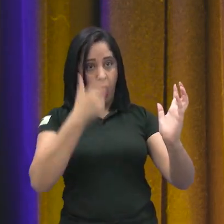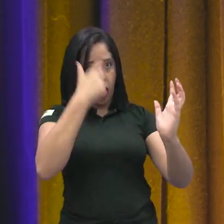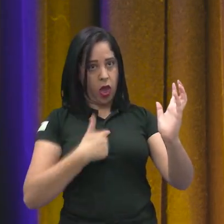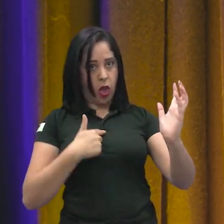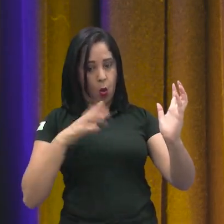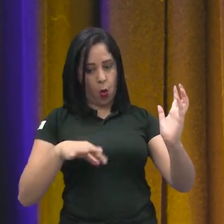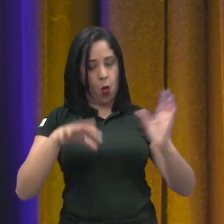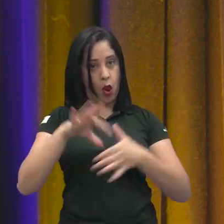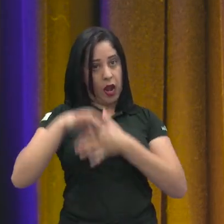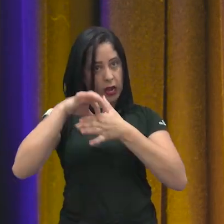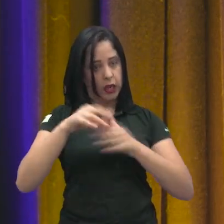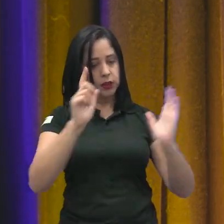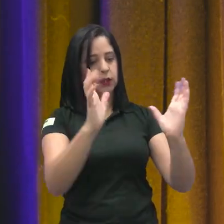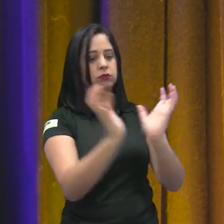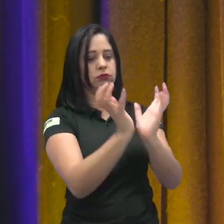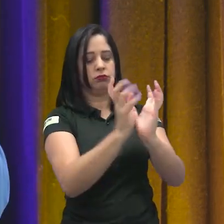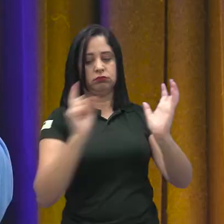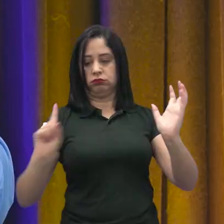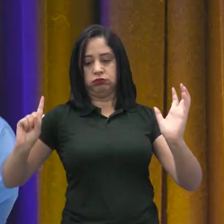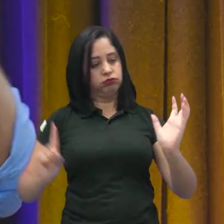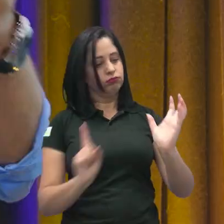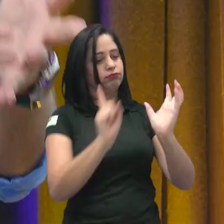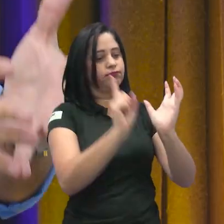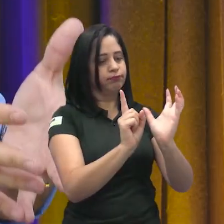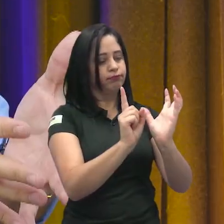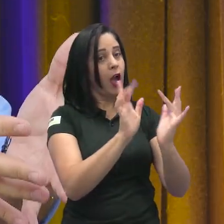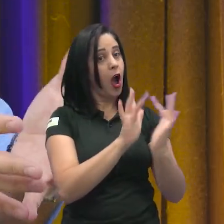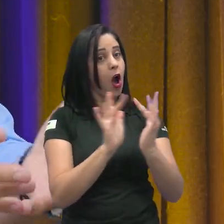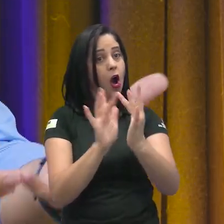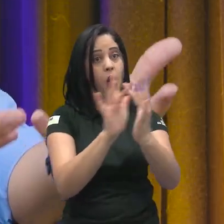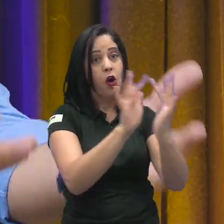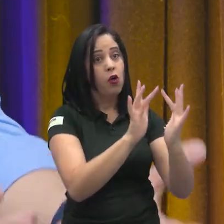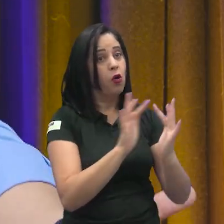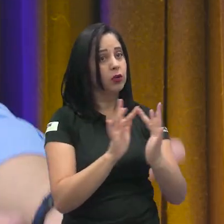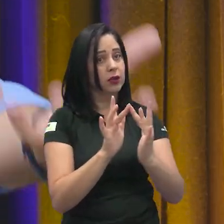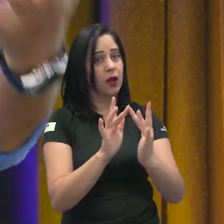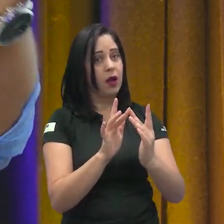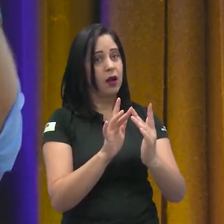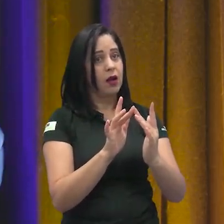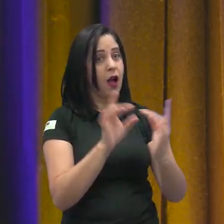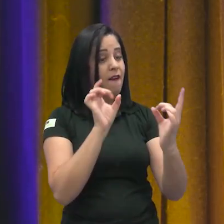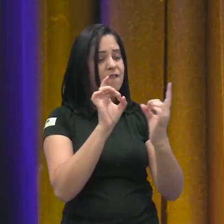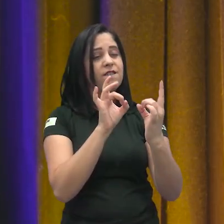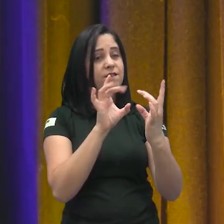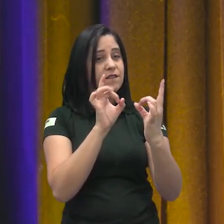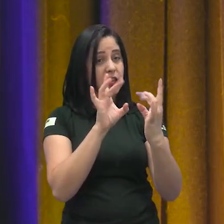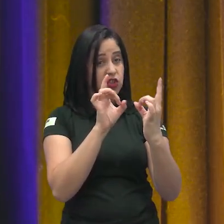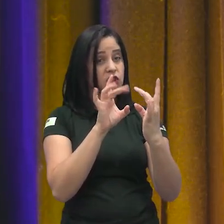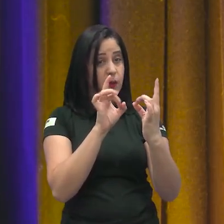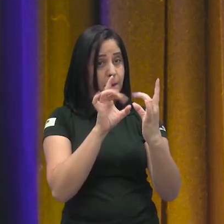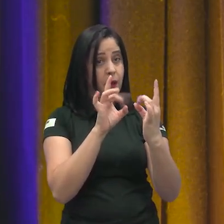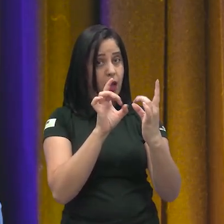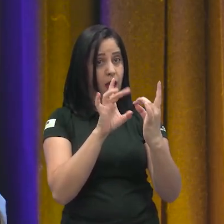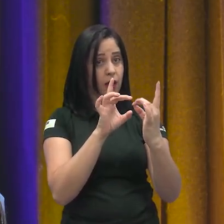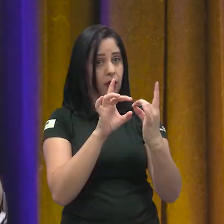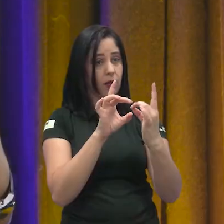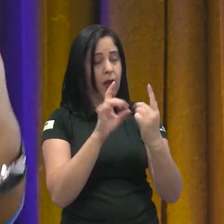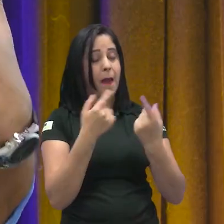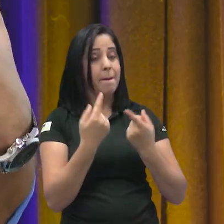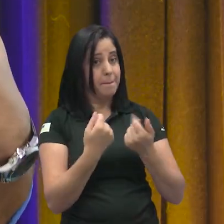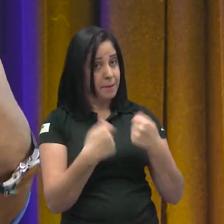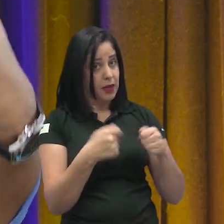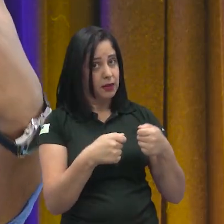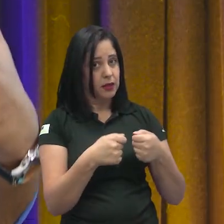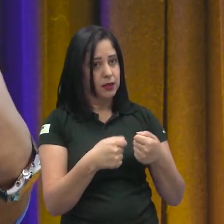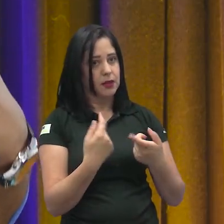claro, né? Um processo tanto de emissão das informações como também o retorno, o feedback, que é você saber se